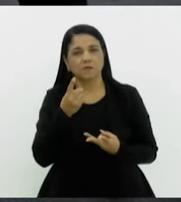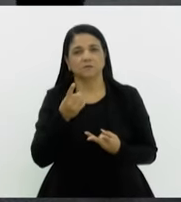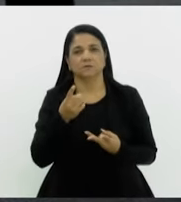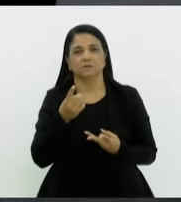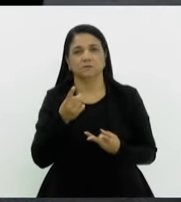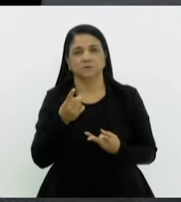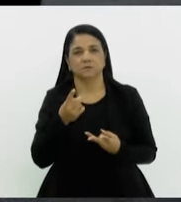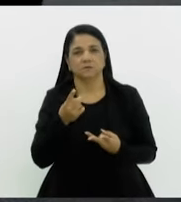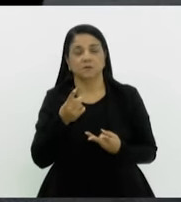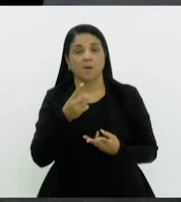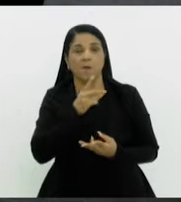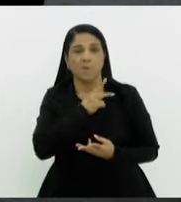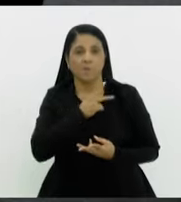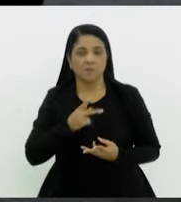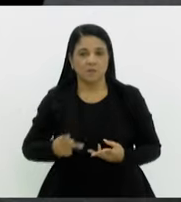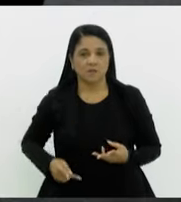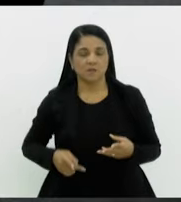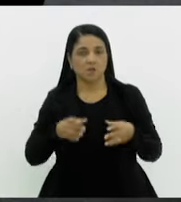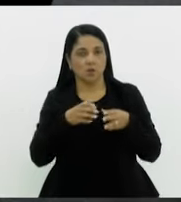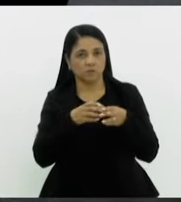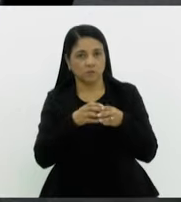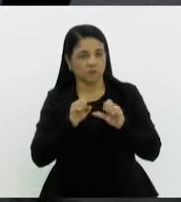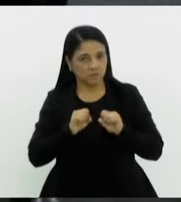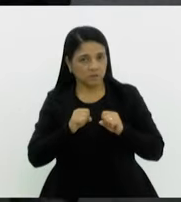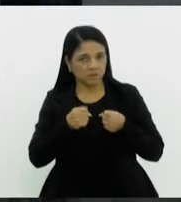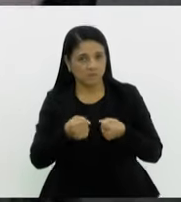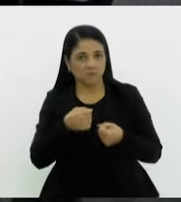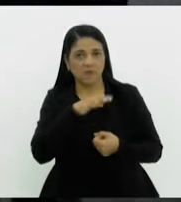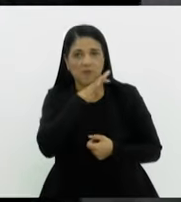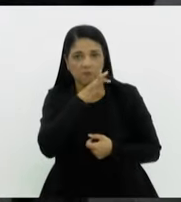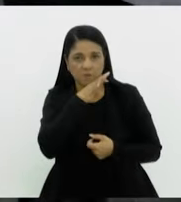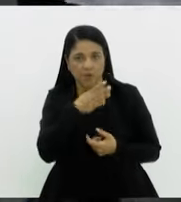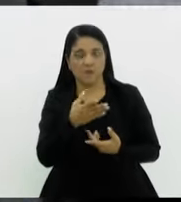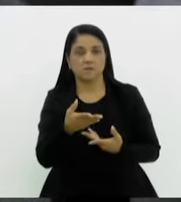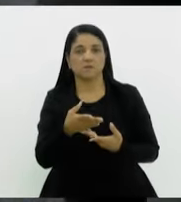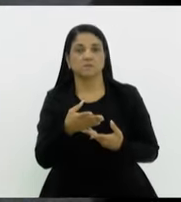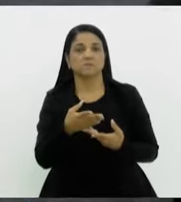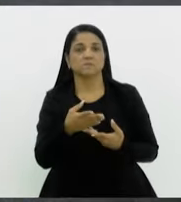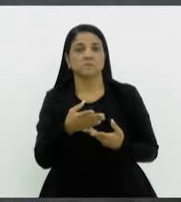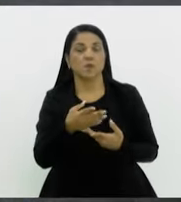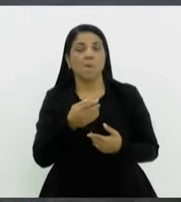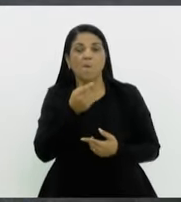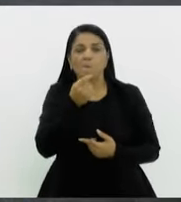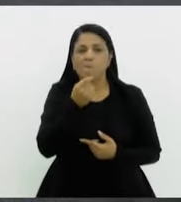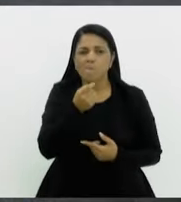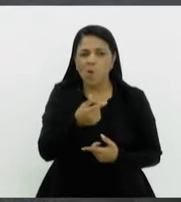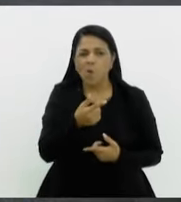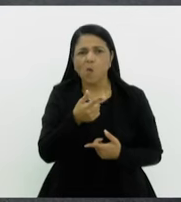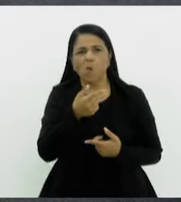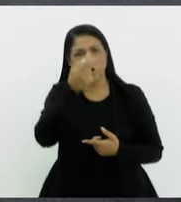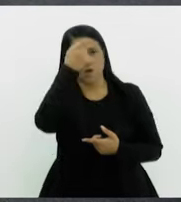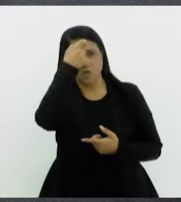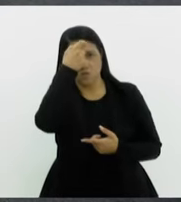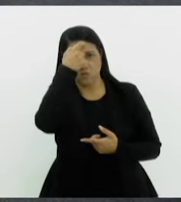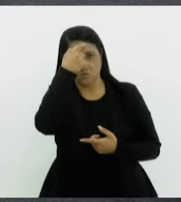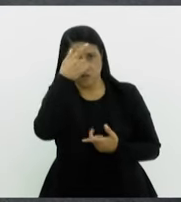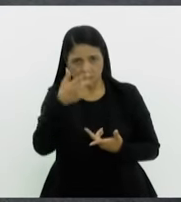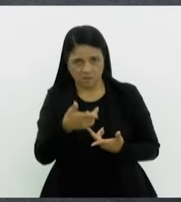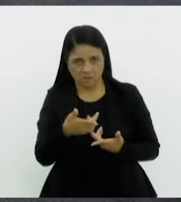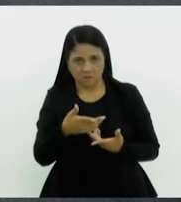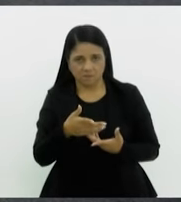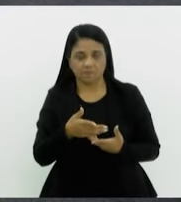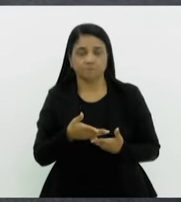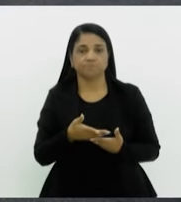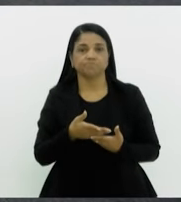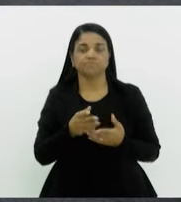o nosso presidente da Comissão de Defesa dos Animais, mas a gente viu que há pouca consciência em relação a isso. Então, criar